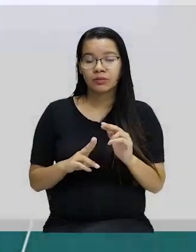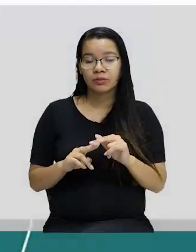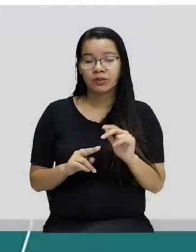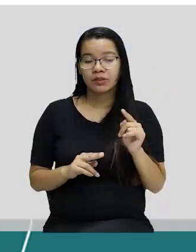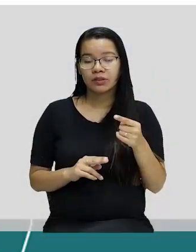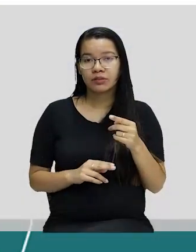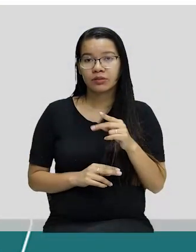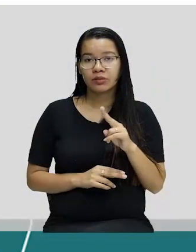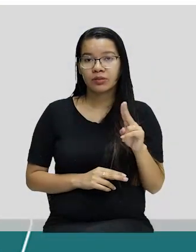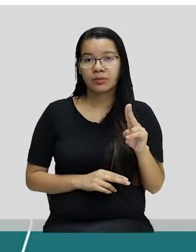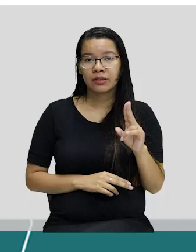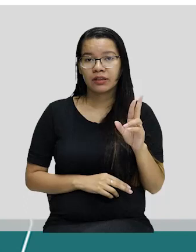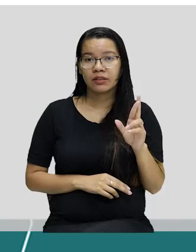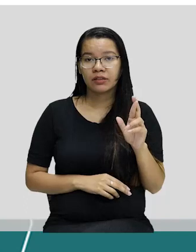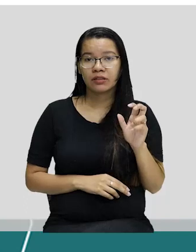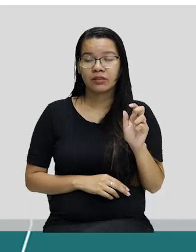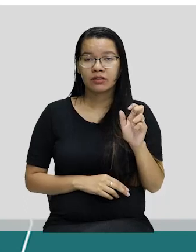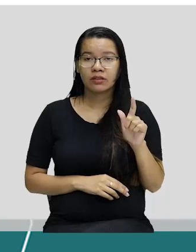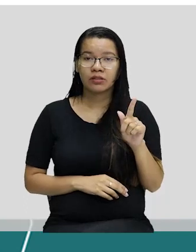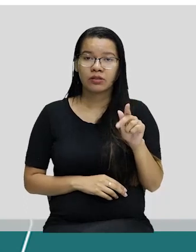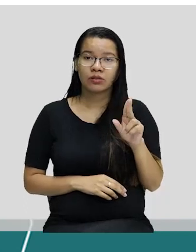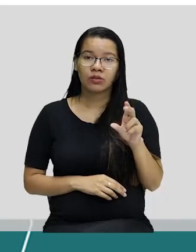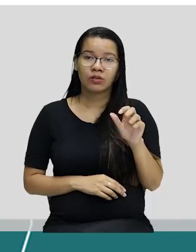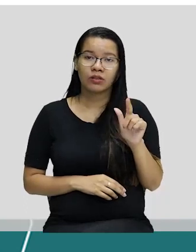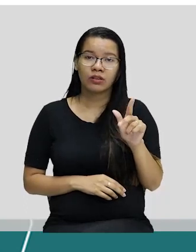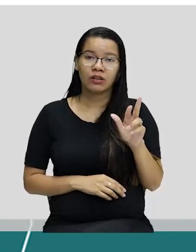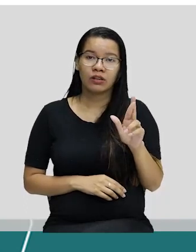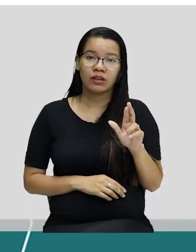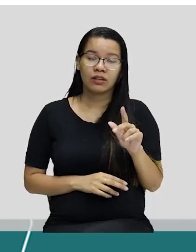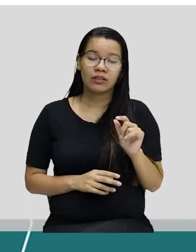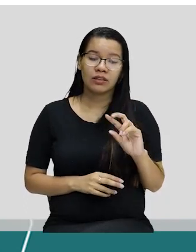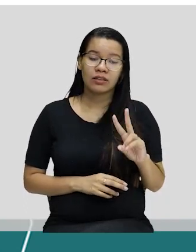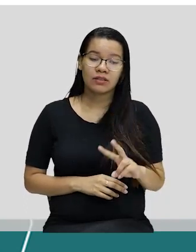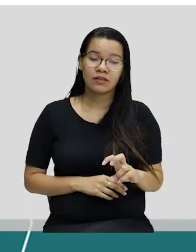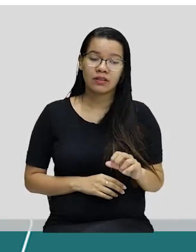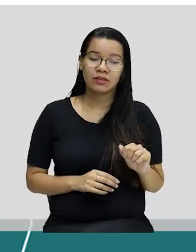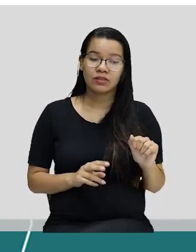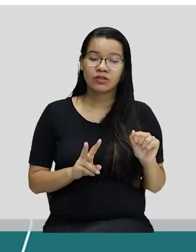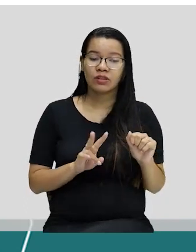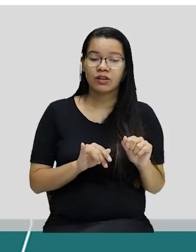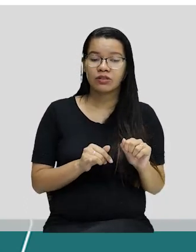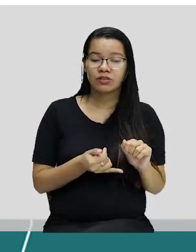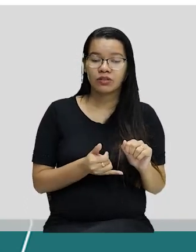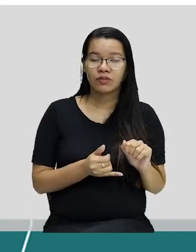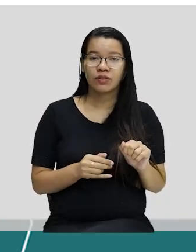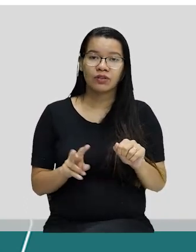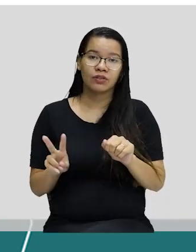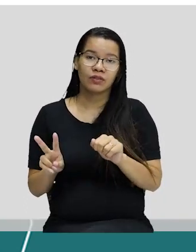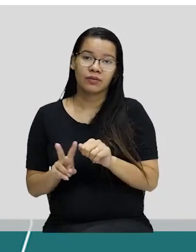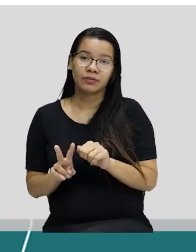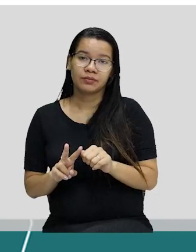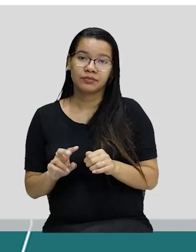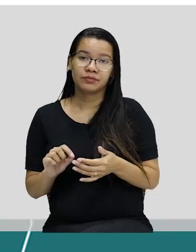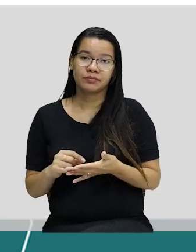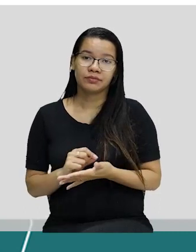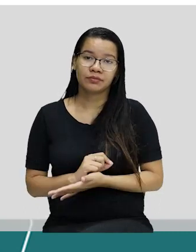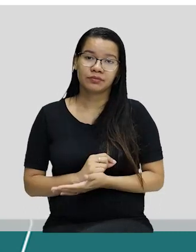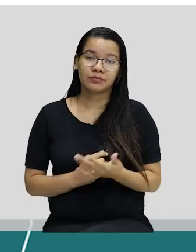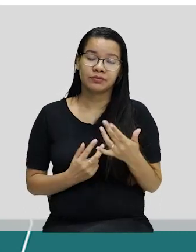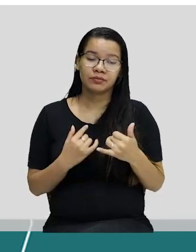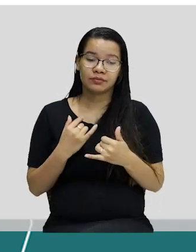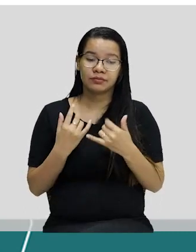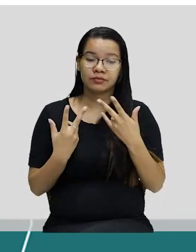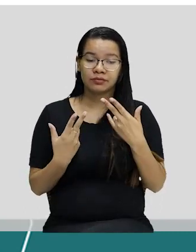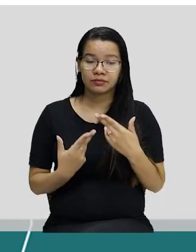de irregular. Em muitos casos, o adjetivo e o advérbio são escritos da mesma forma. Exemplo, the team